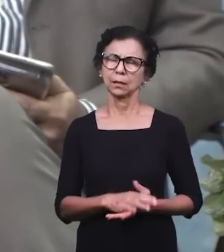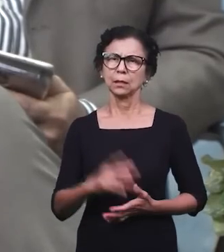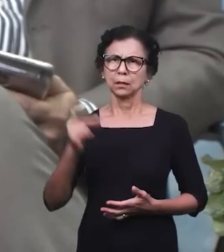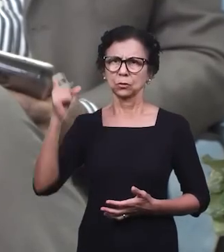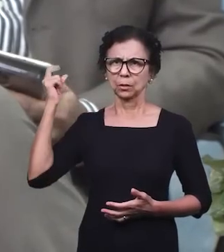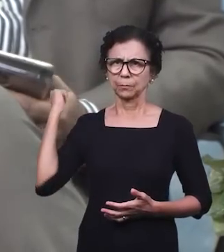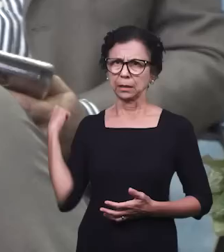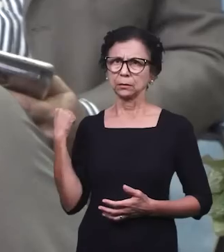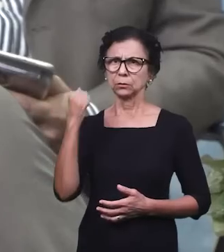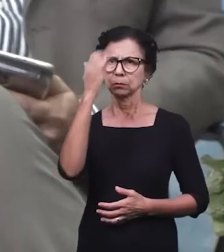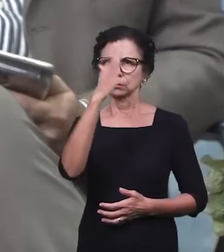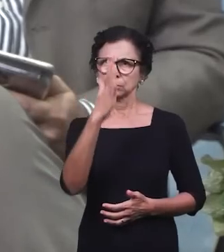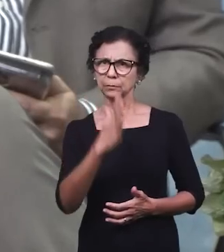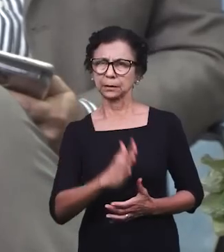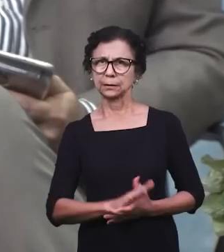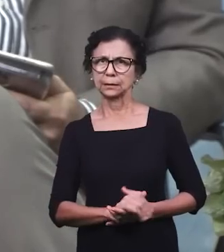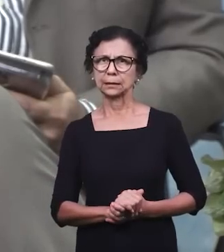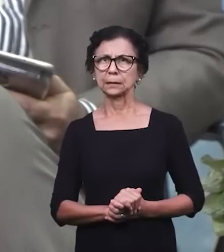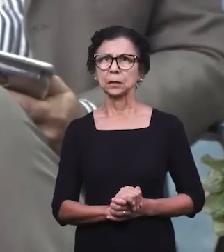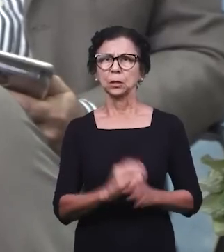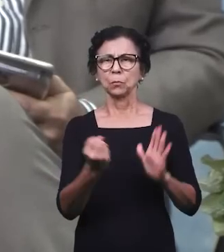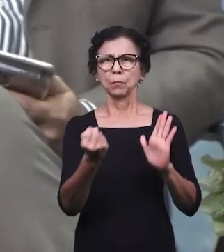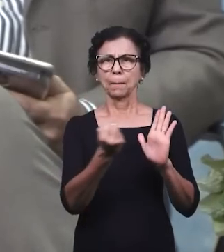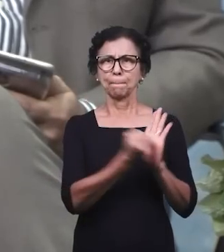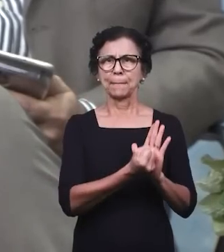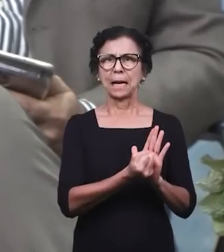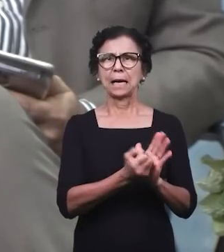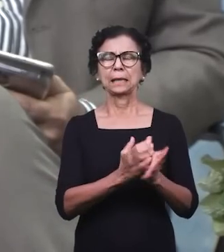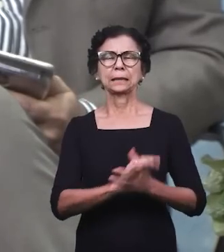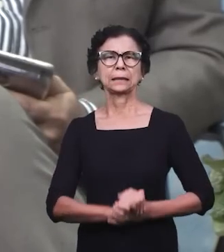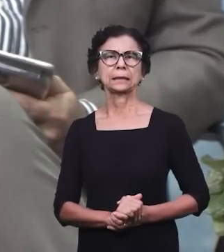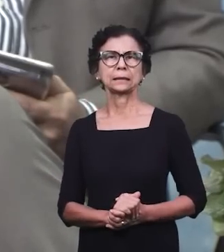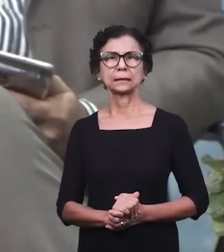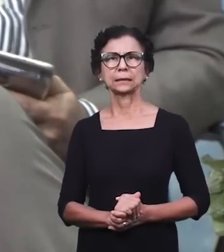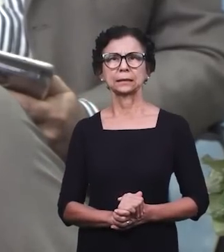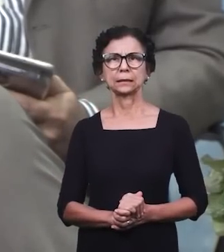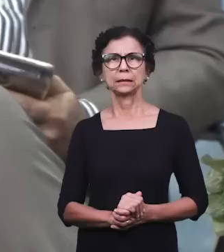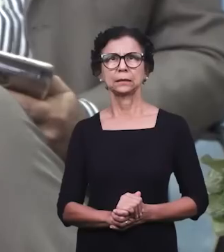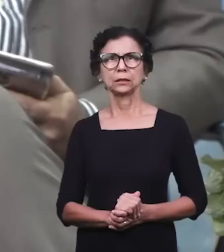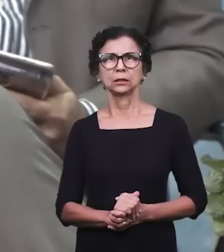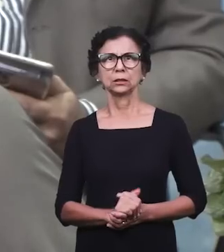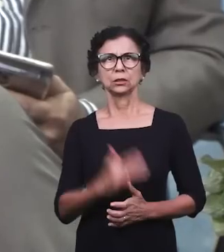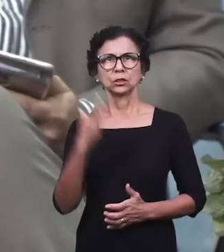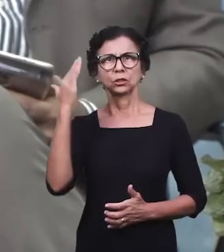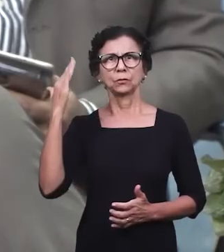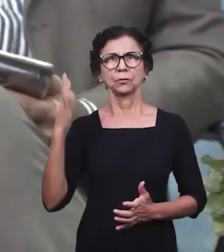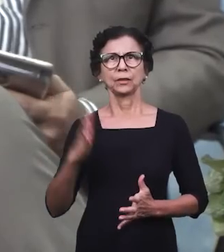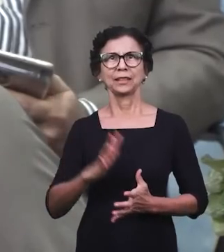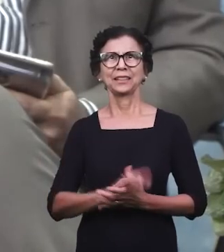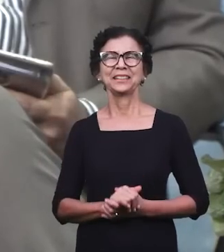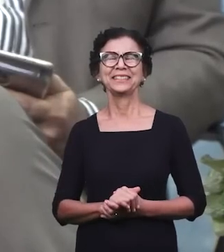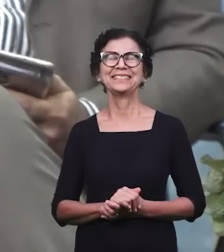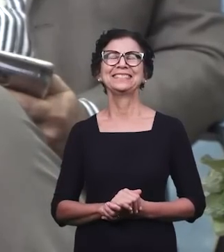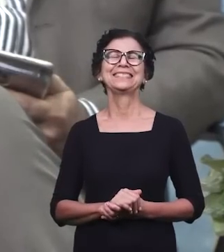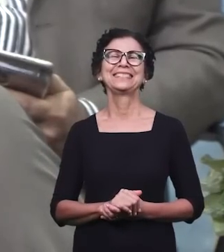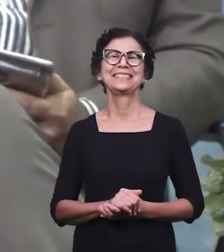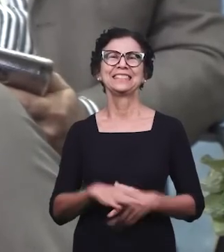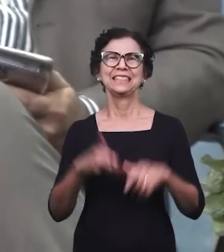Brasil que um símbolo de status que tornava uma pessoa relevante era ter o dente da onça pendurado no